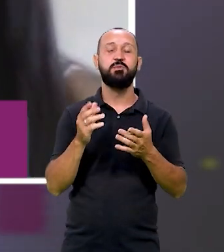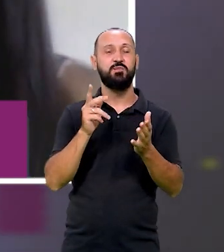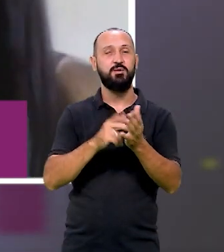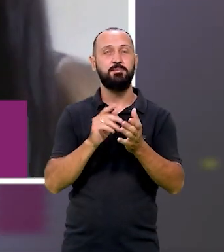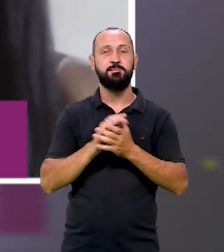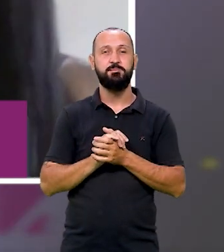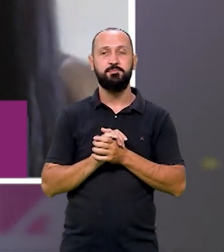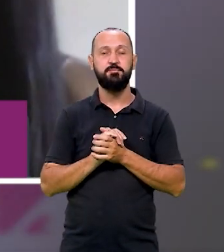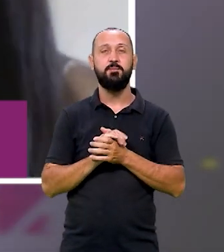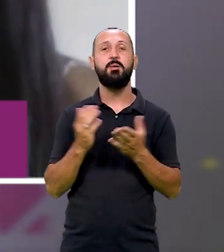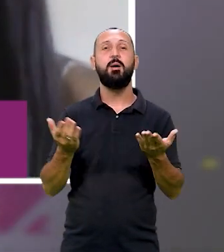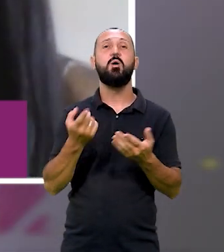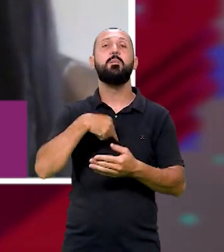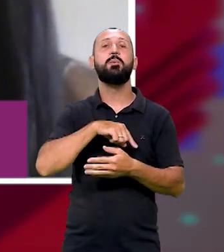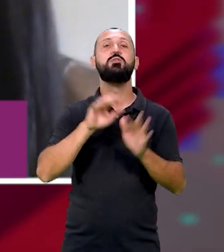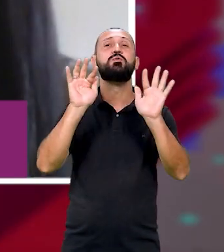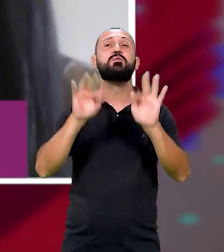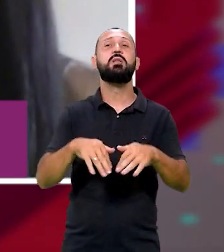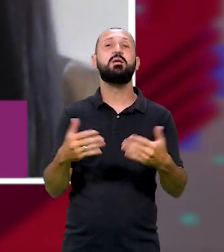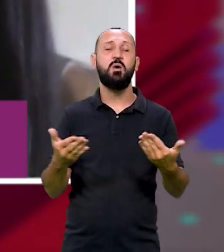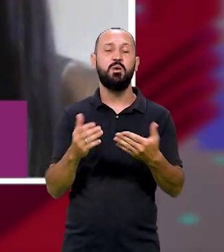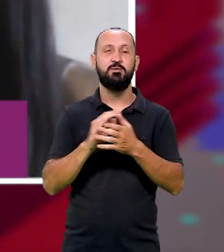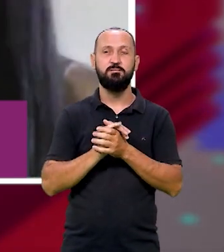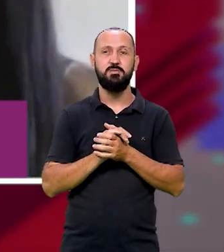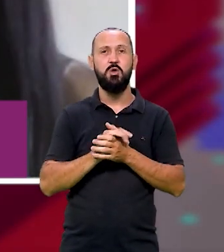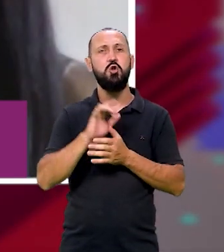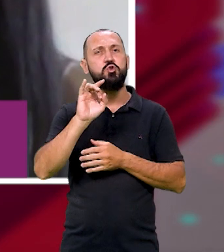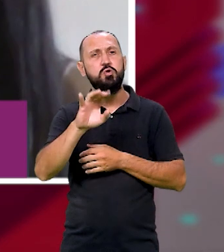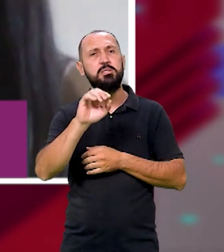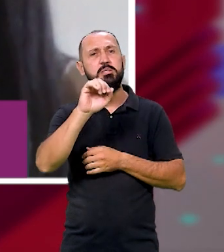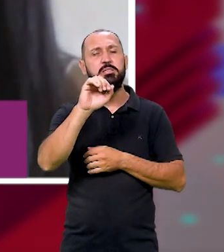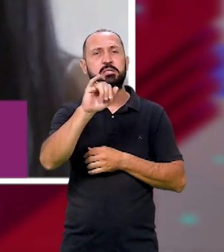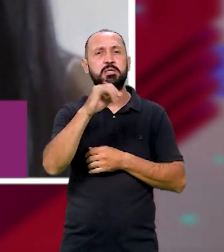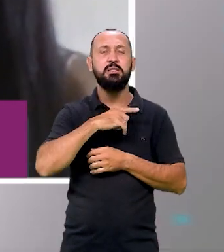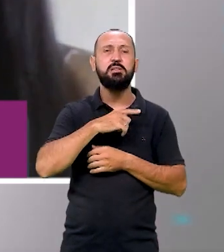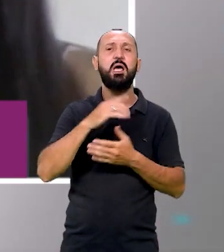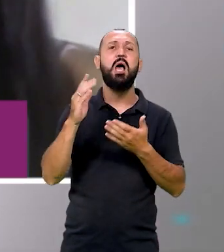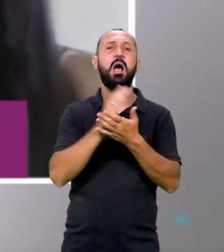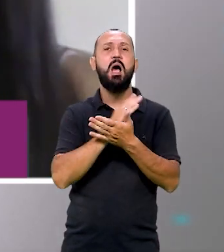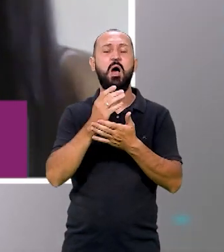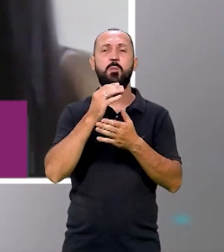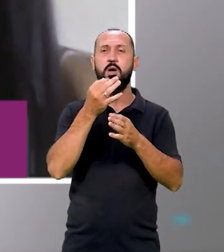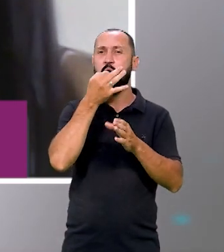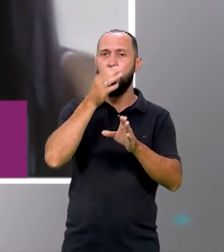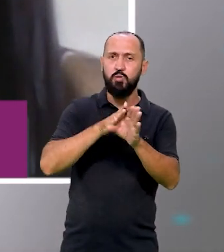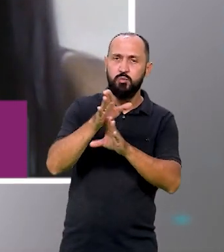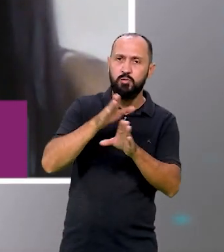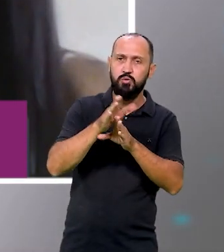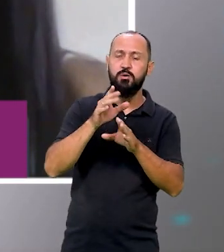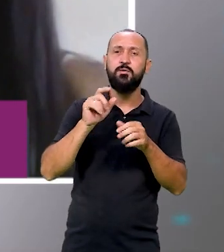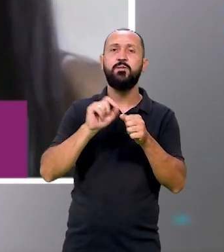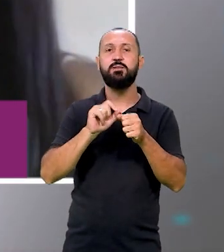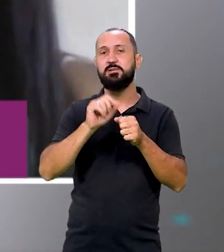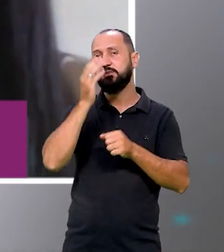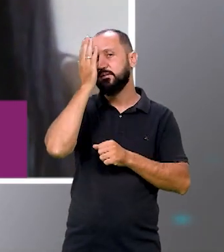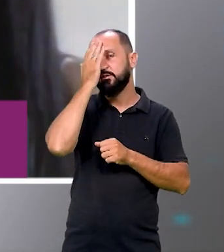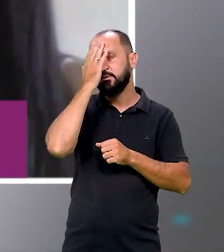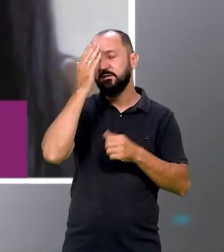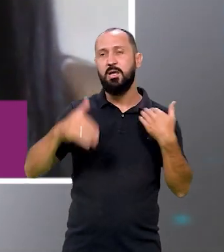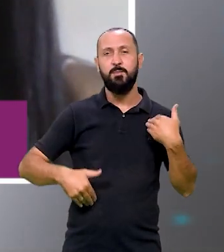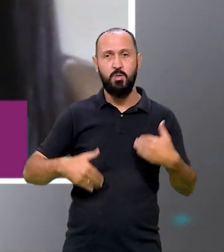pena o processo, né? É um trabalho de formiguinha. E que eu desejo que todo mundo consiga encontrar uma atividade que goste,